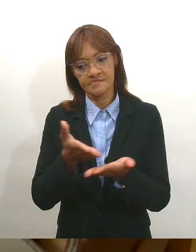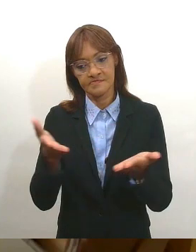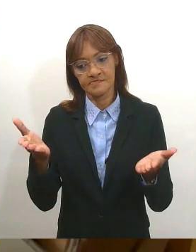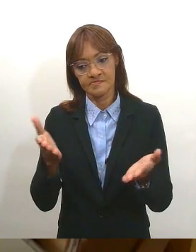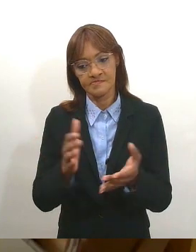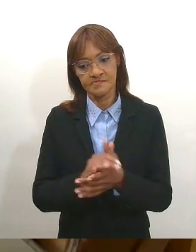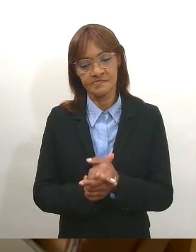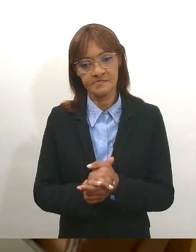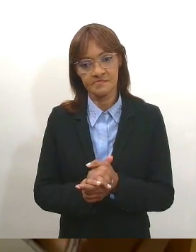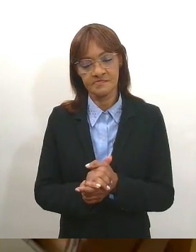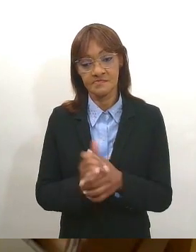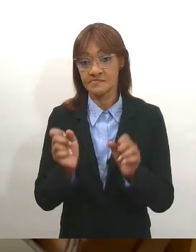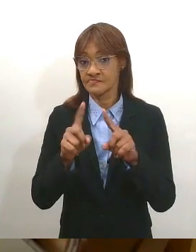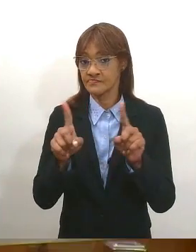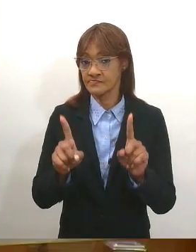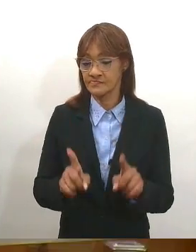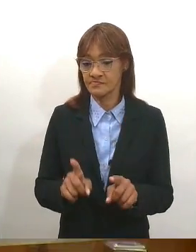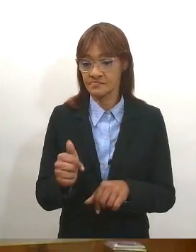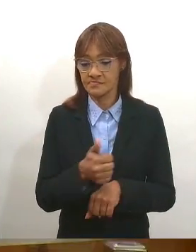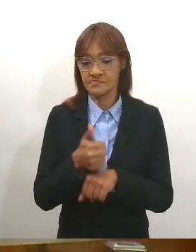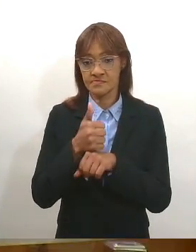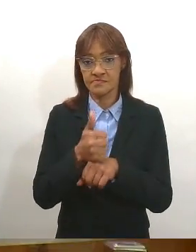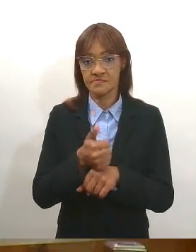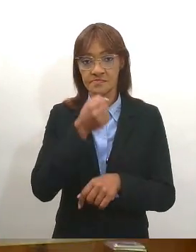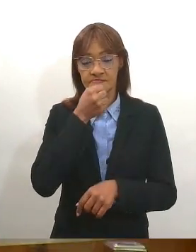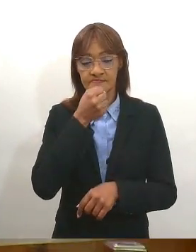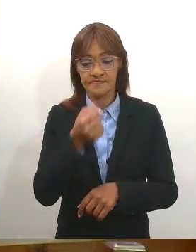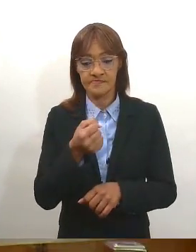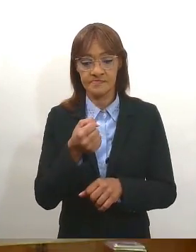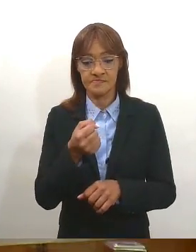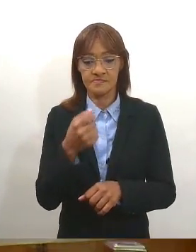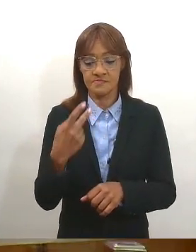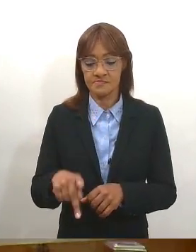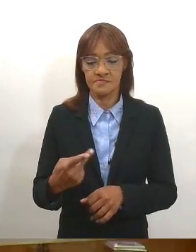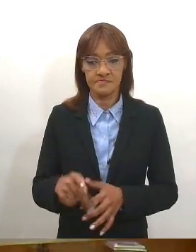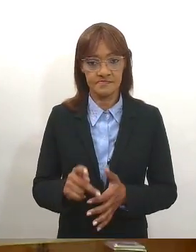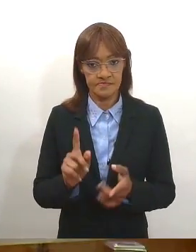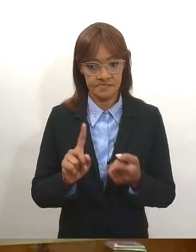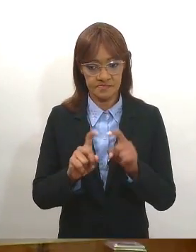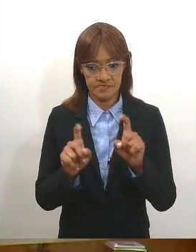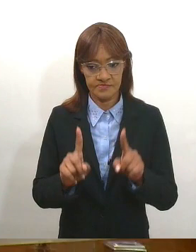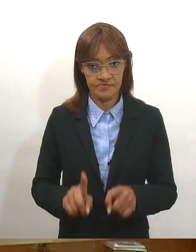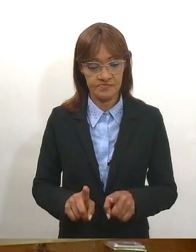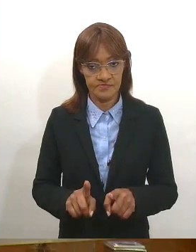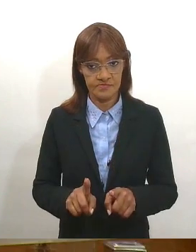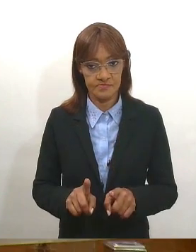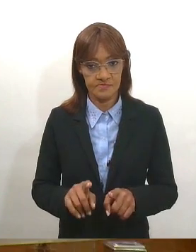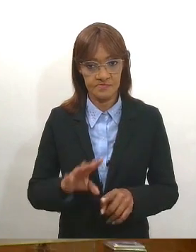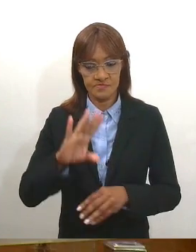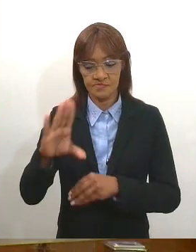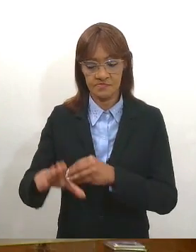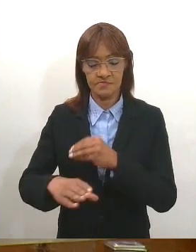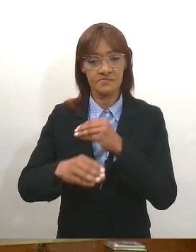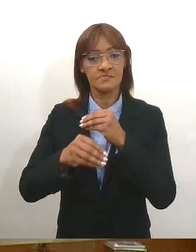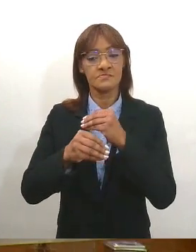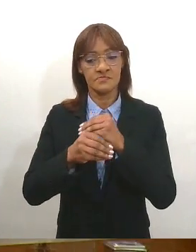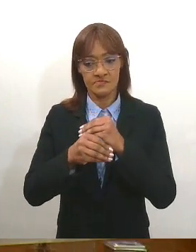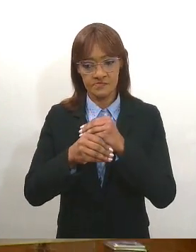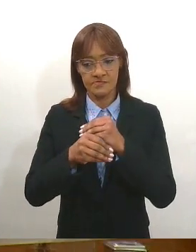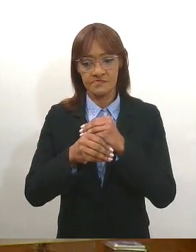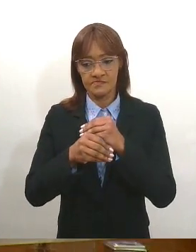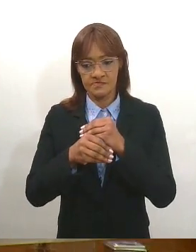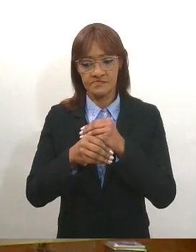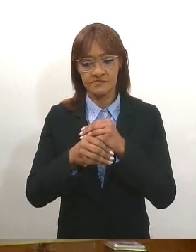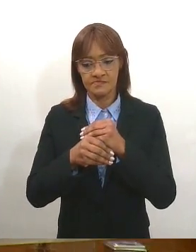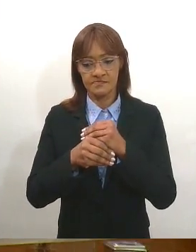casa, apenas para complementar o pronunciamento do deputado que me antecedeu, o